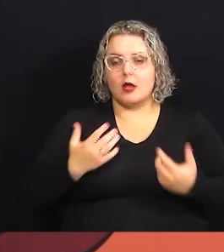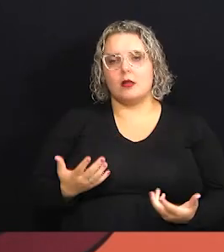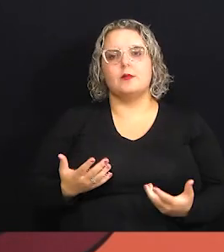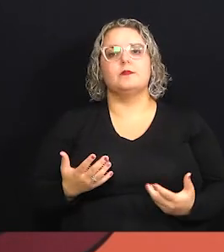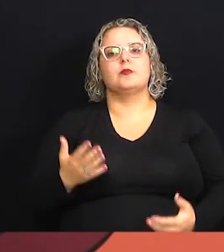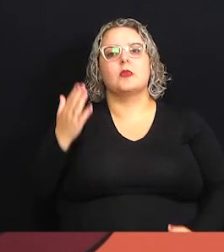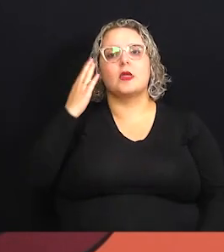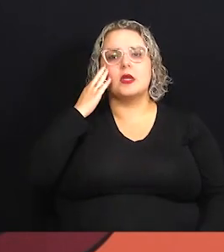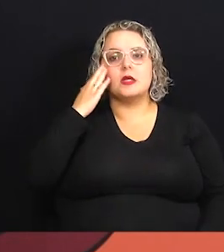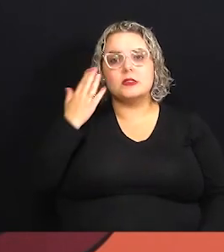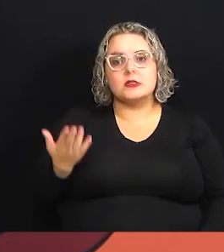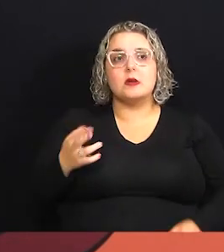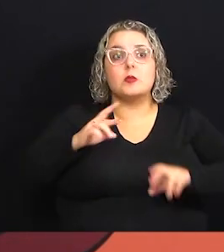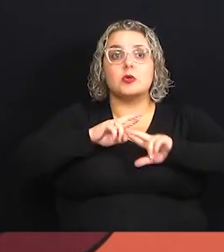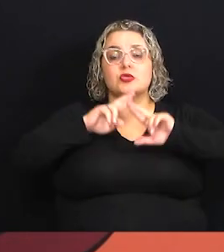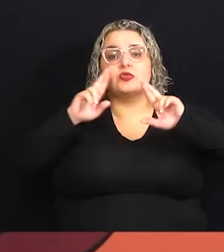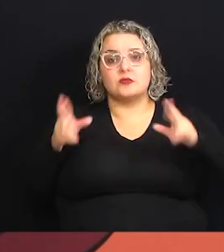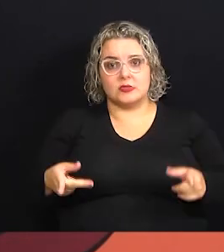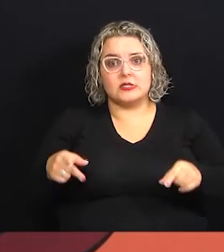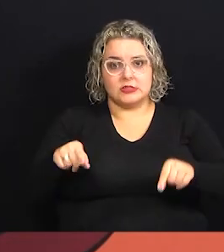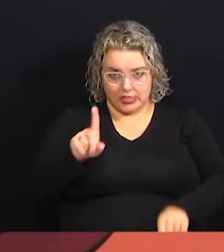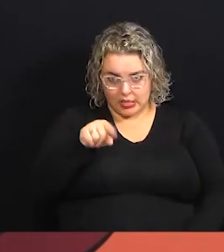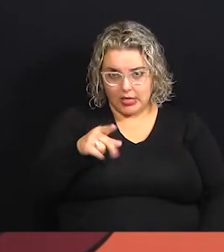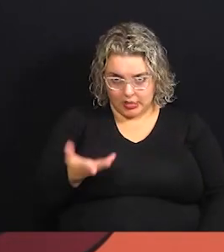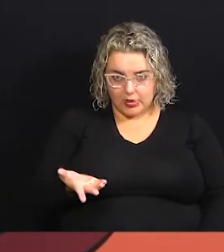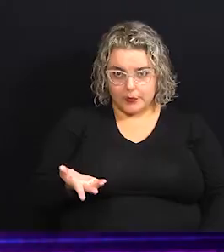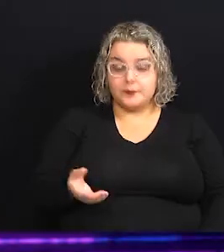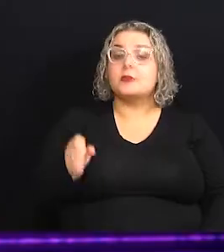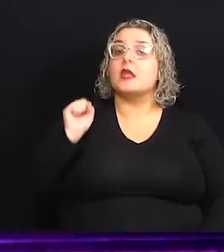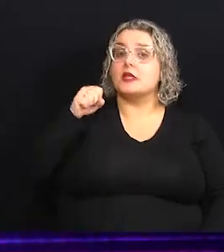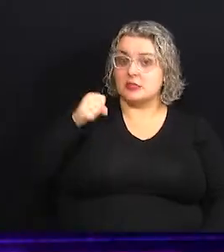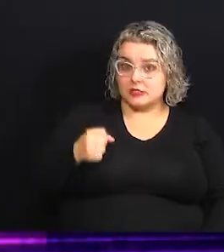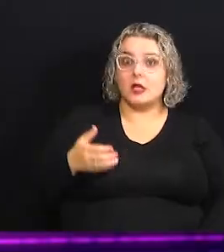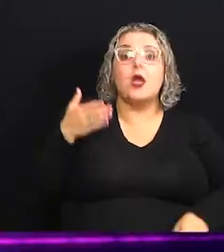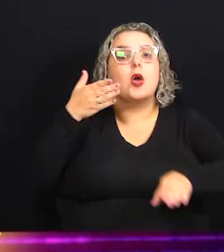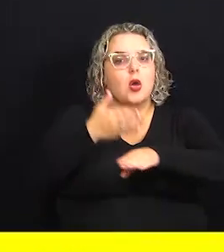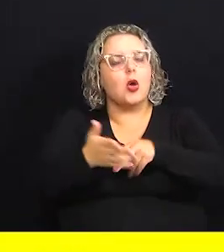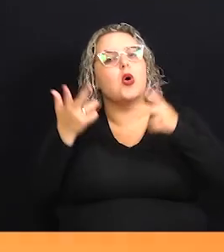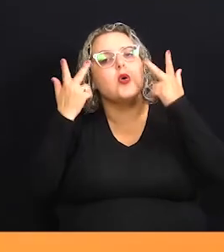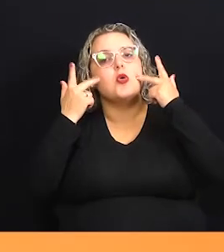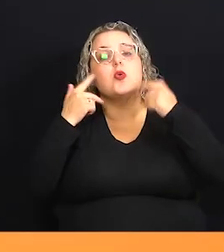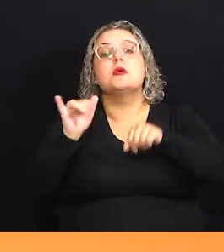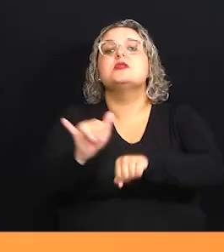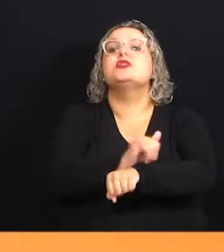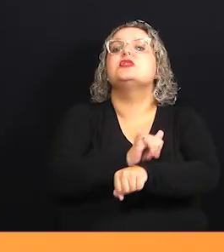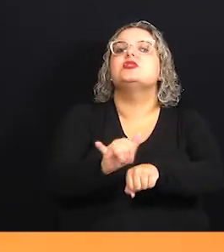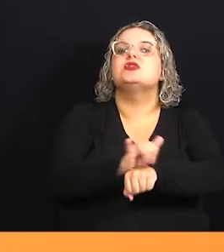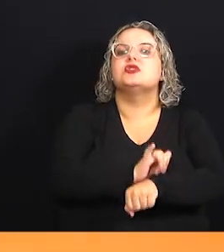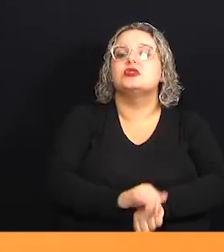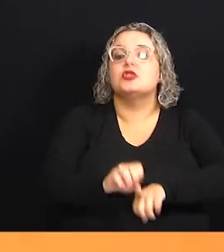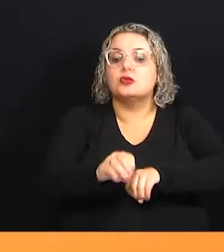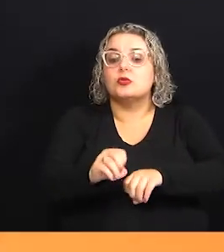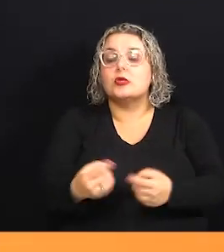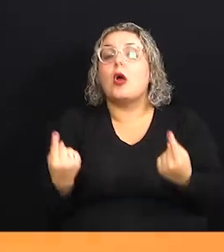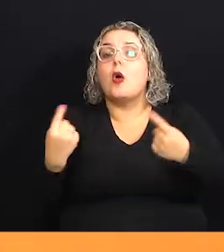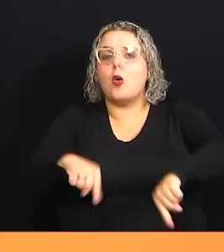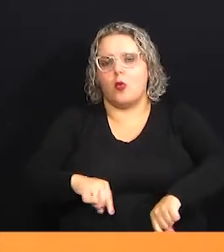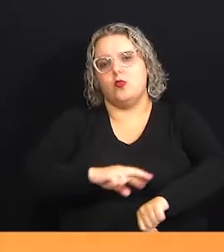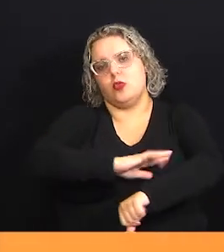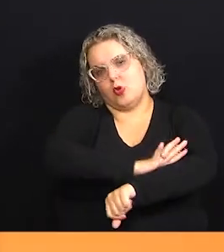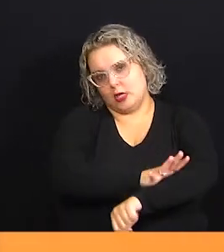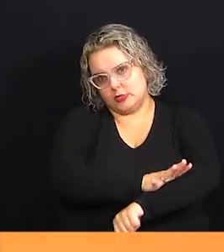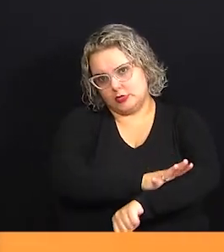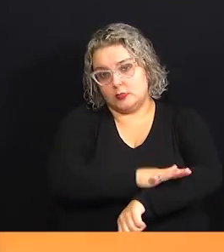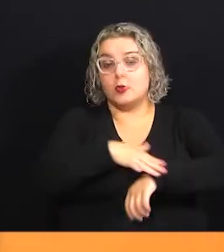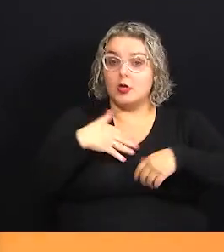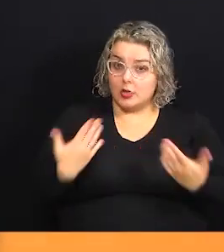e saibam diferenciar, né? Isso, faz parte de uma estratégia de educação antirracista. E